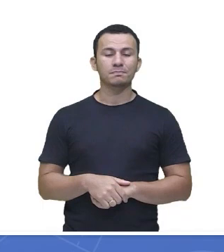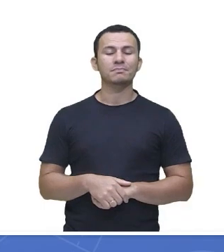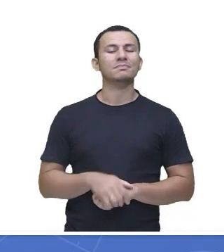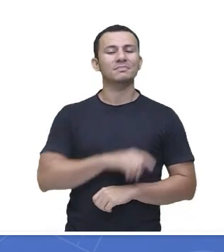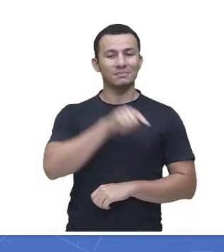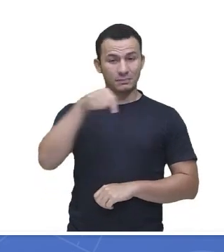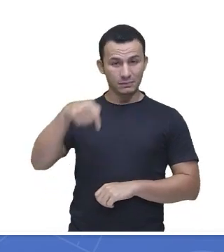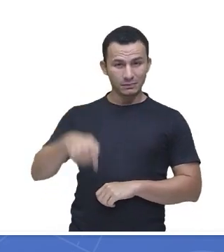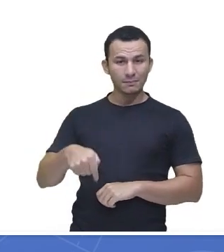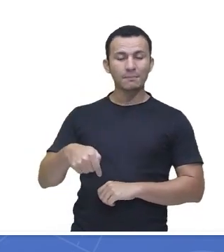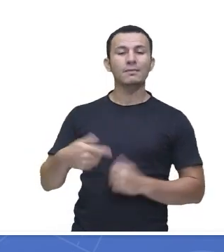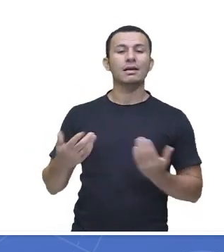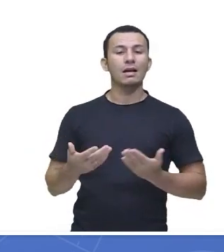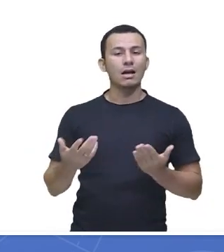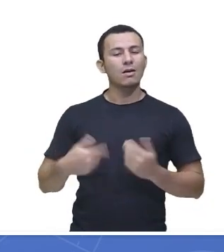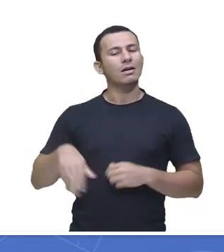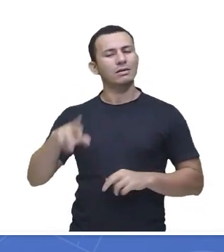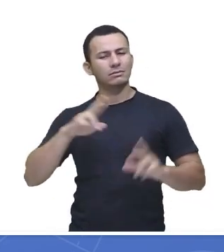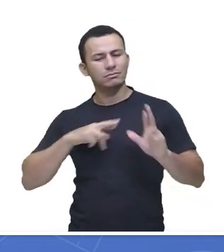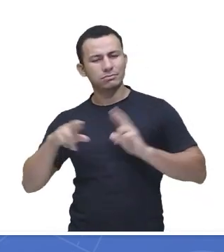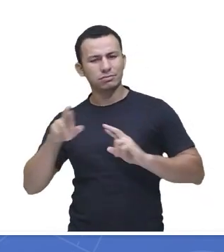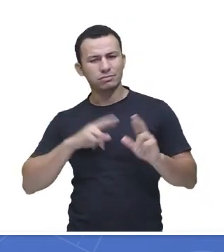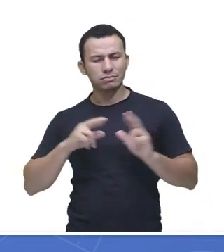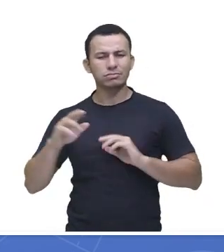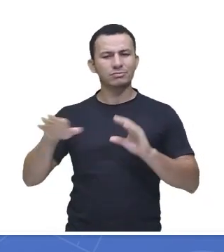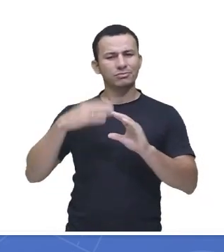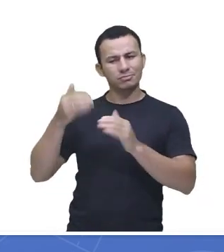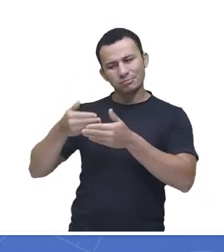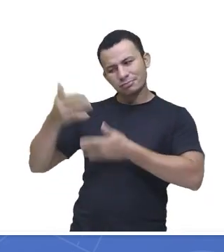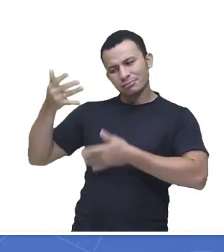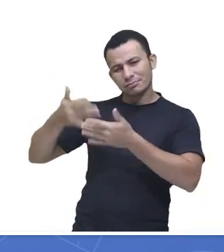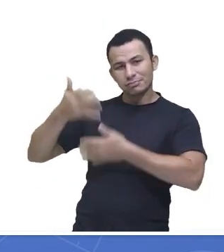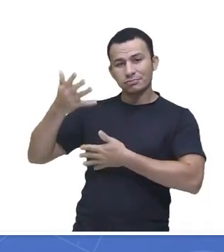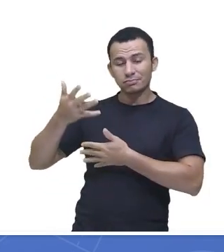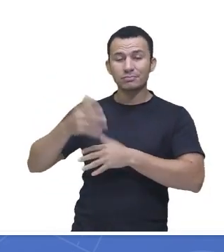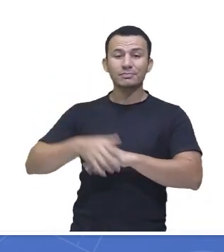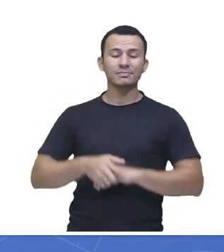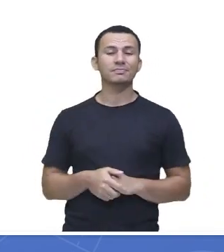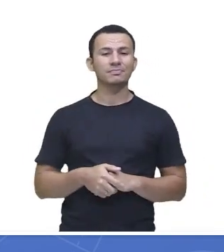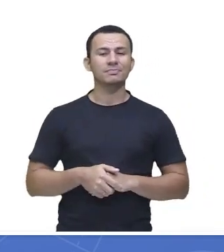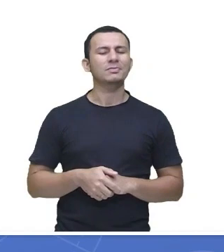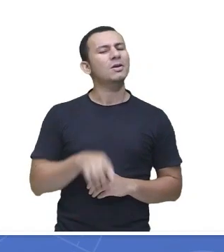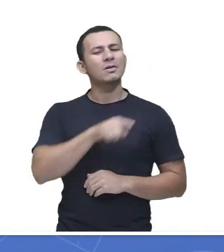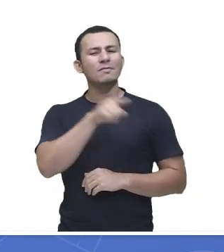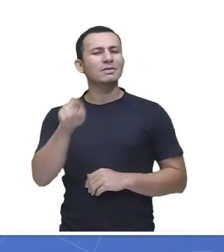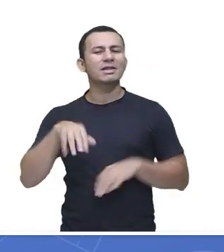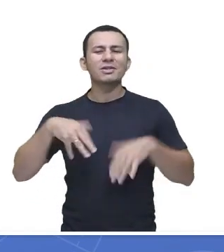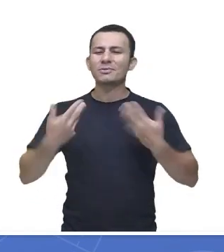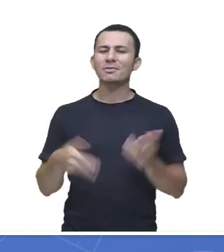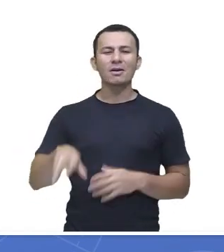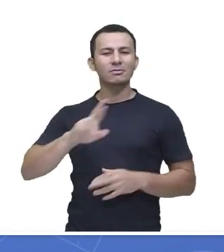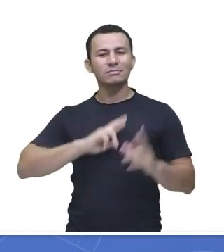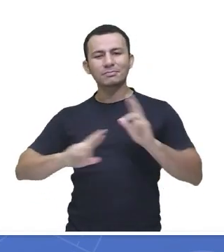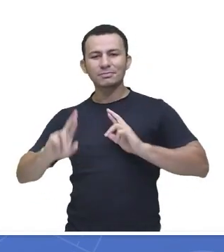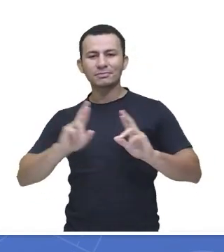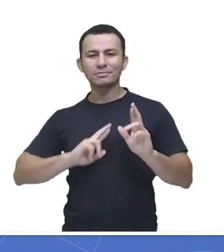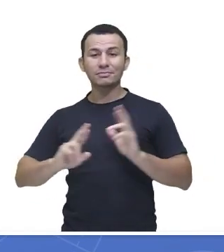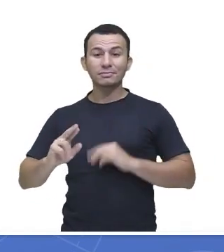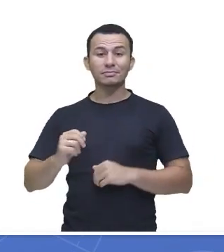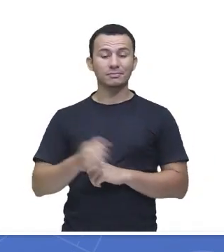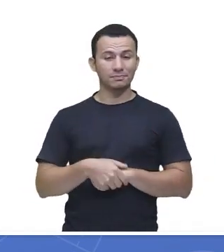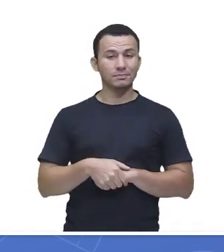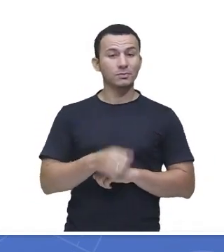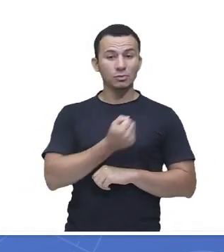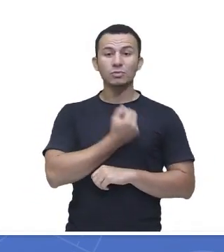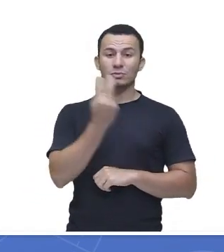Retornamos agora com a resposta, ou melhor, vamos primeiro compartilhar as respostas de vocês para essa questão, né, questão